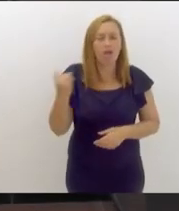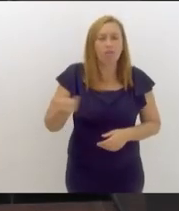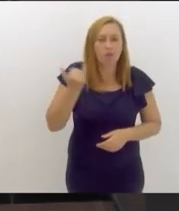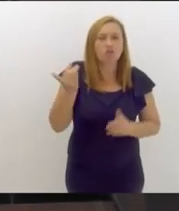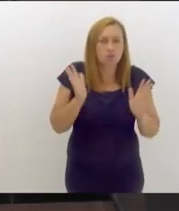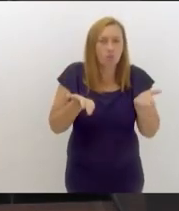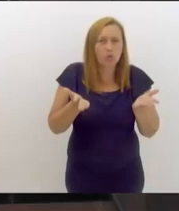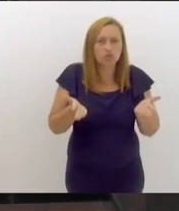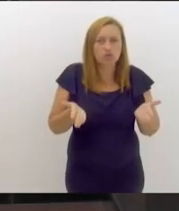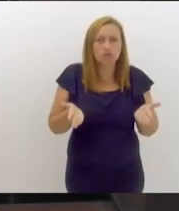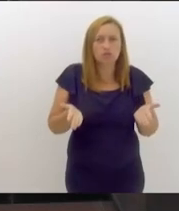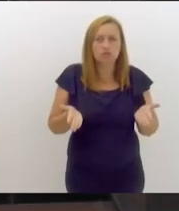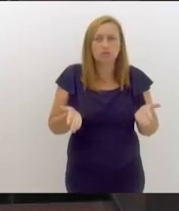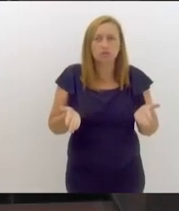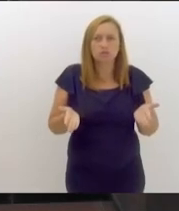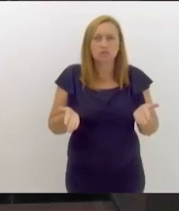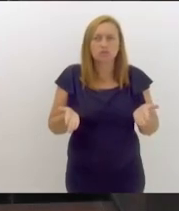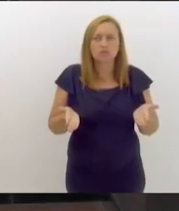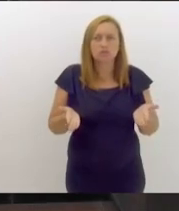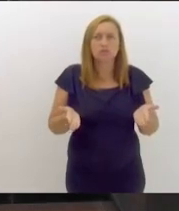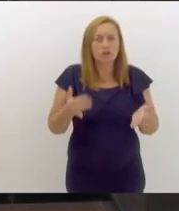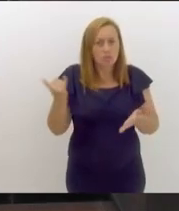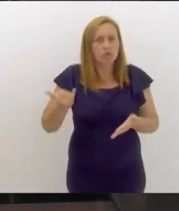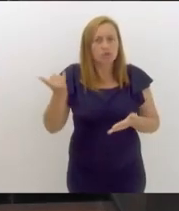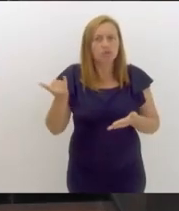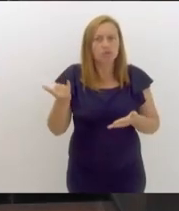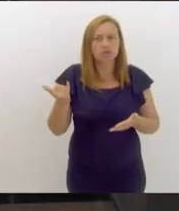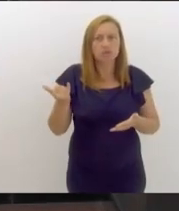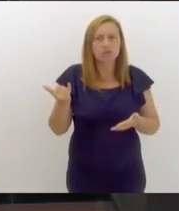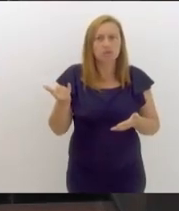hoje é importante